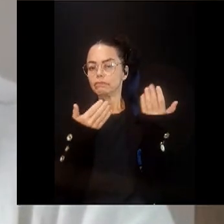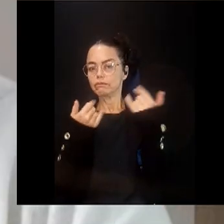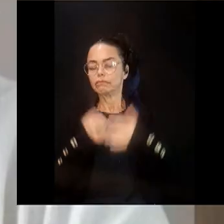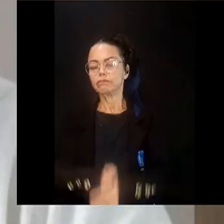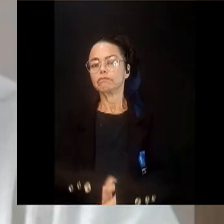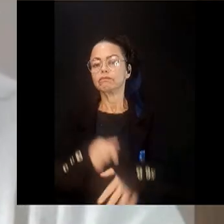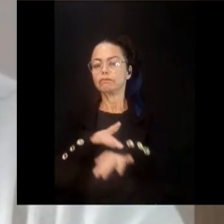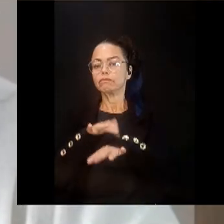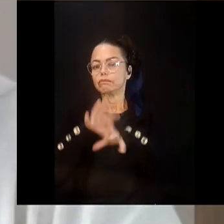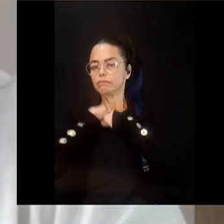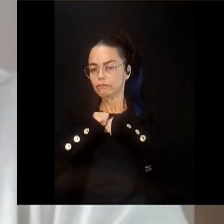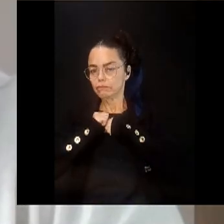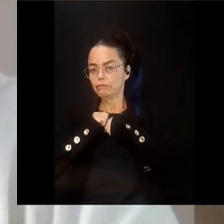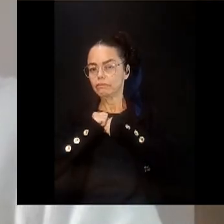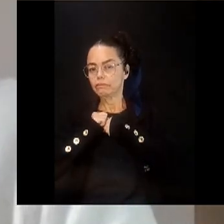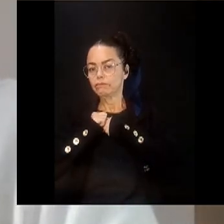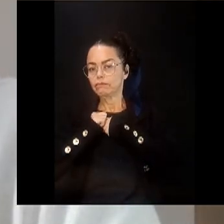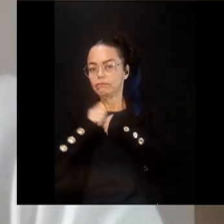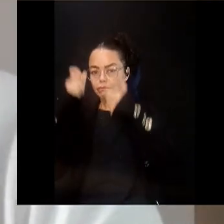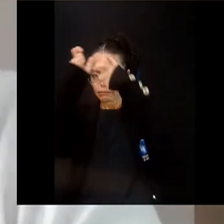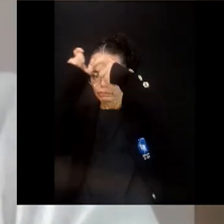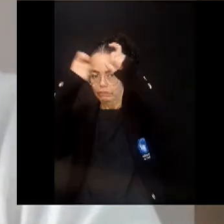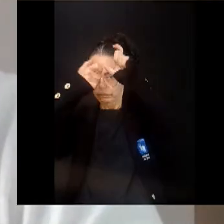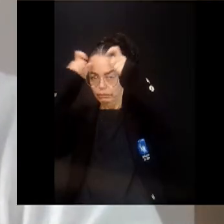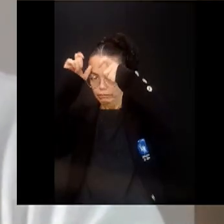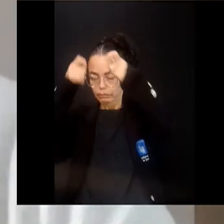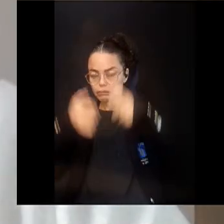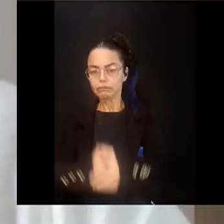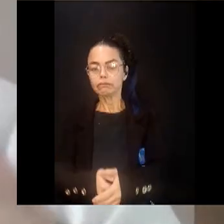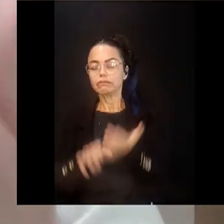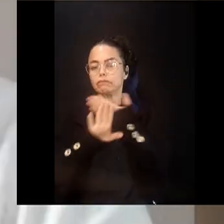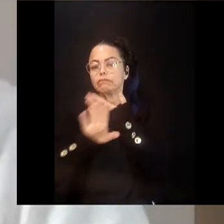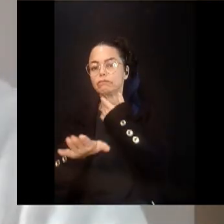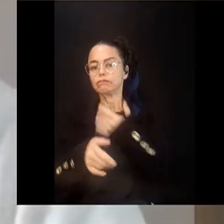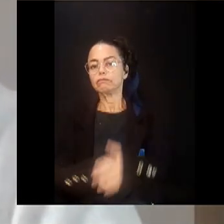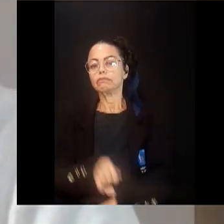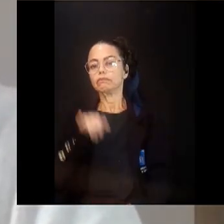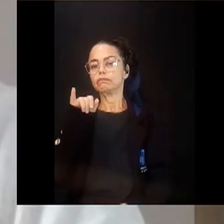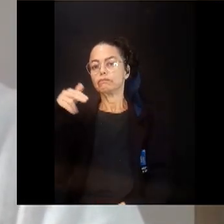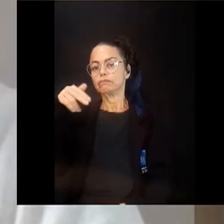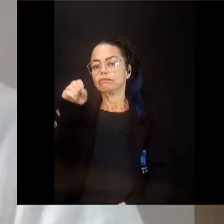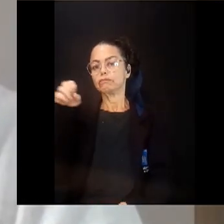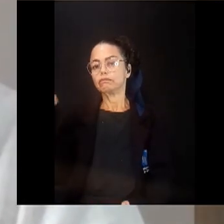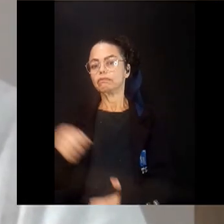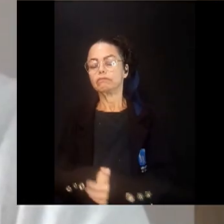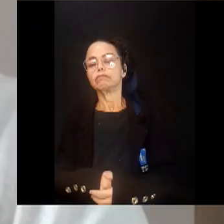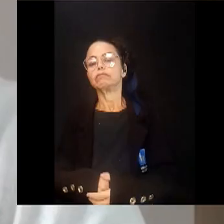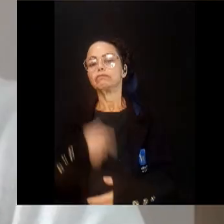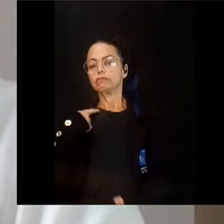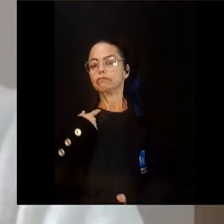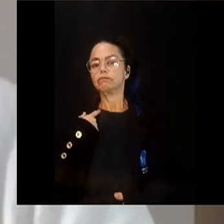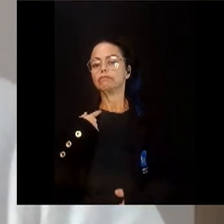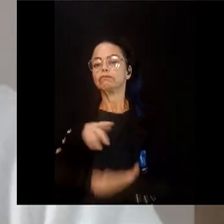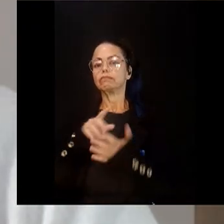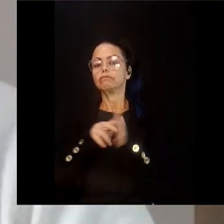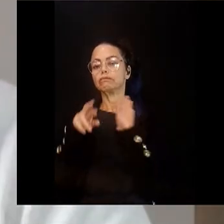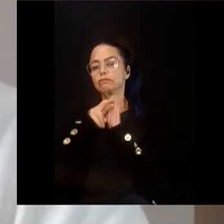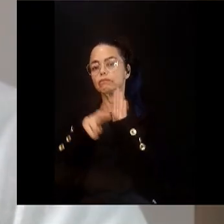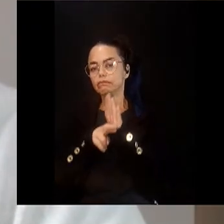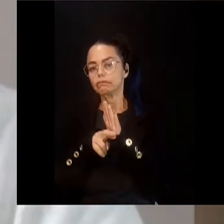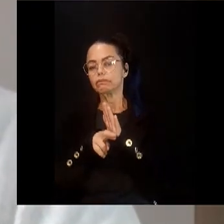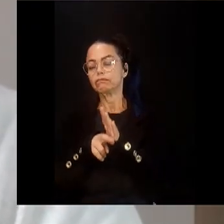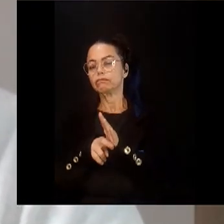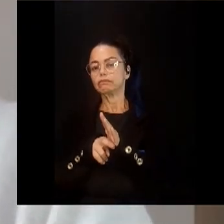tange transtornos mentais. Os afastamentos do INSS, tudo isso ensejou que a norma viesse ao